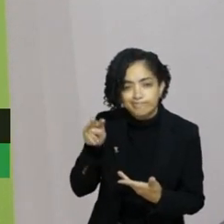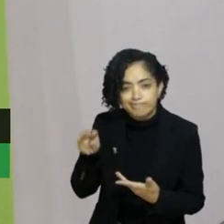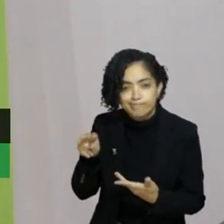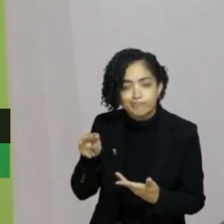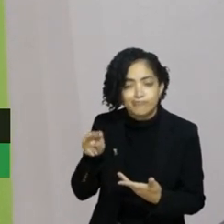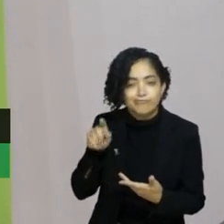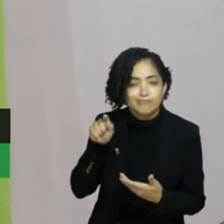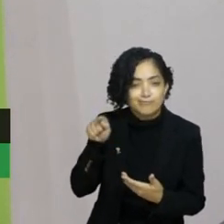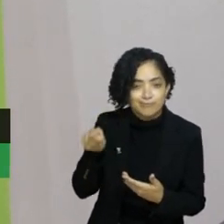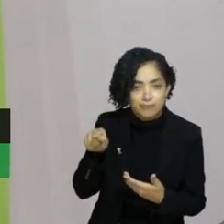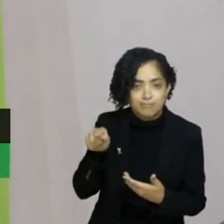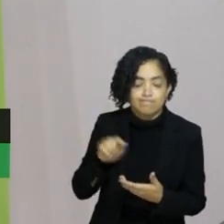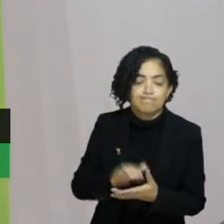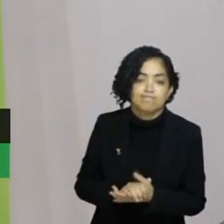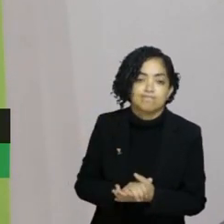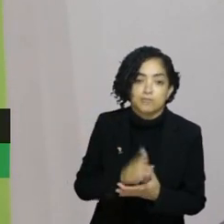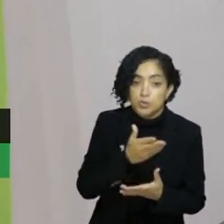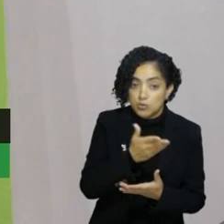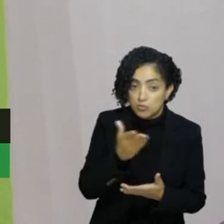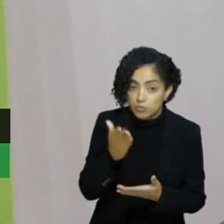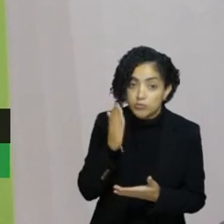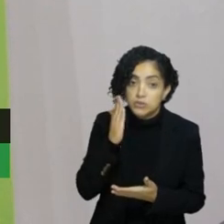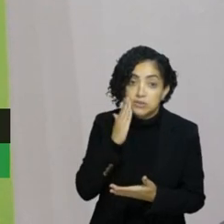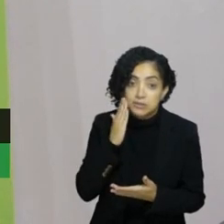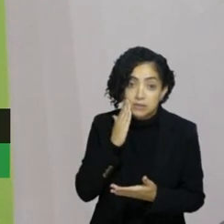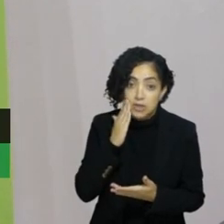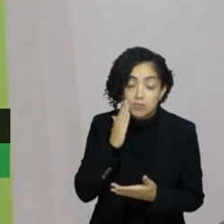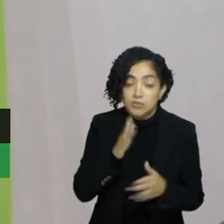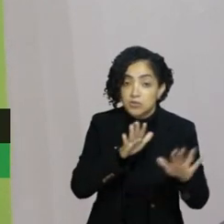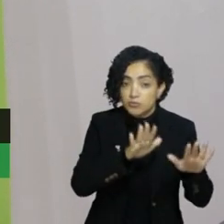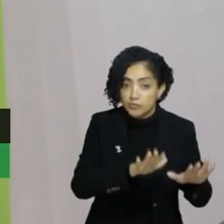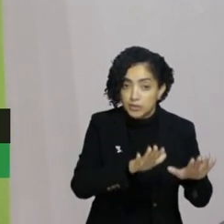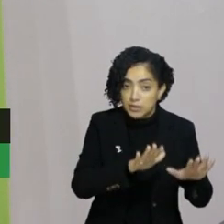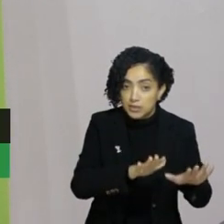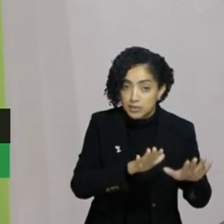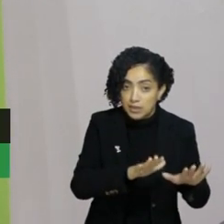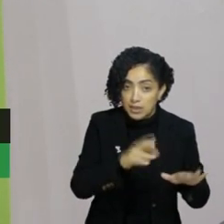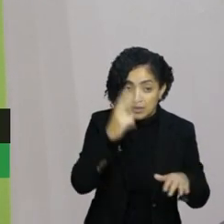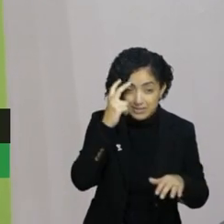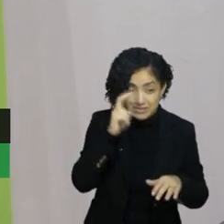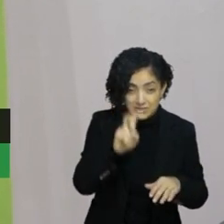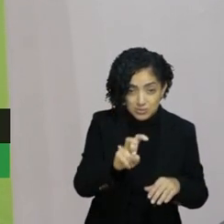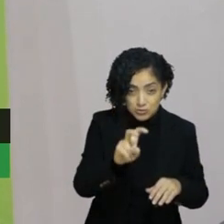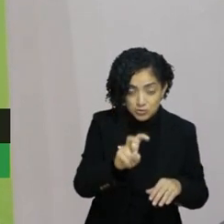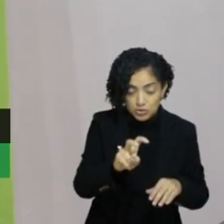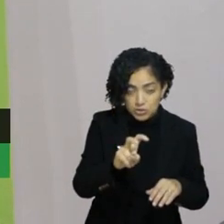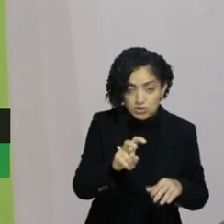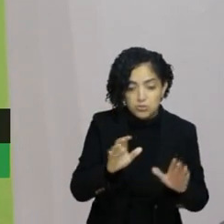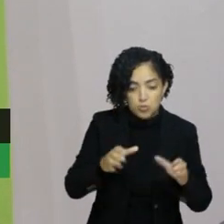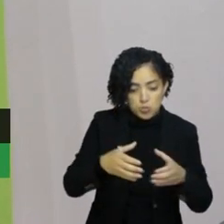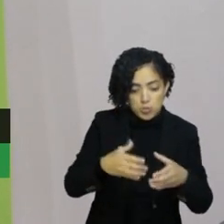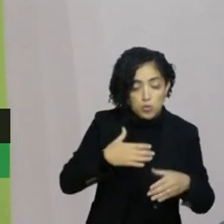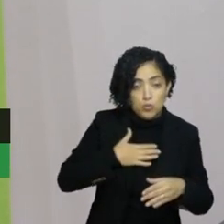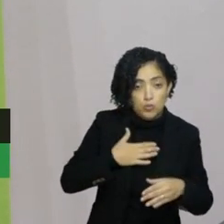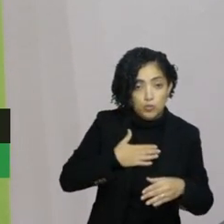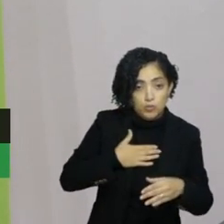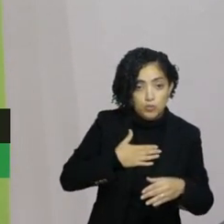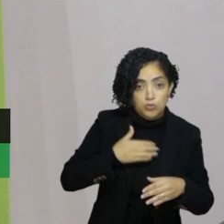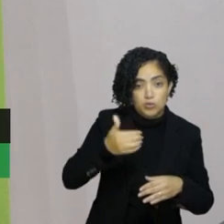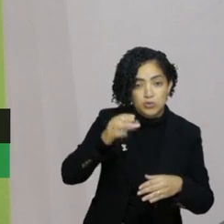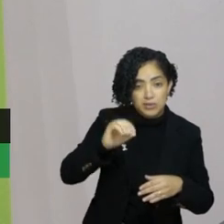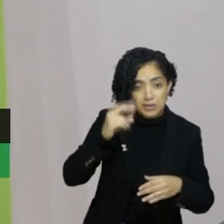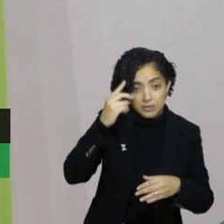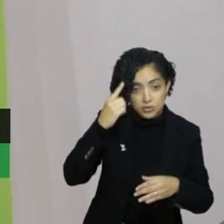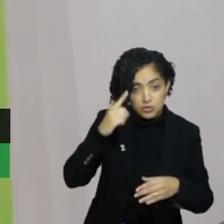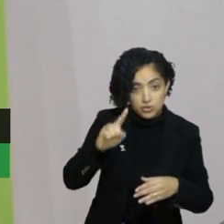gaúcho. Como muitos de vocês sabem, eu fiquei lá durante 5 dias e a minha equipe por quase 10.